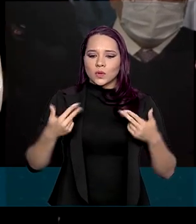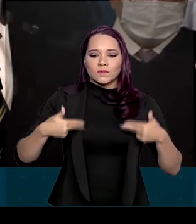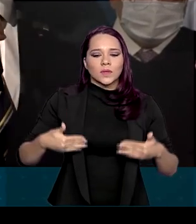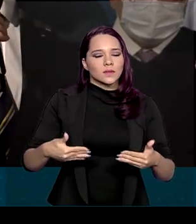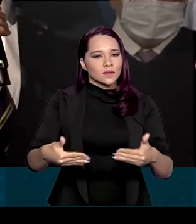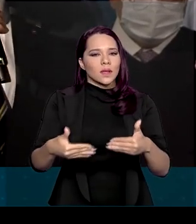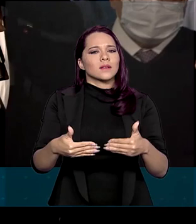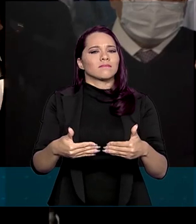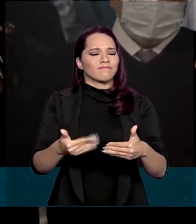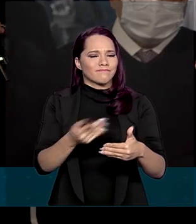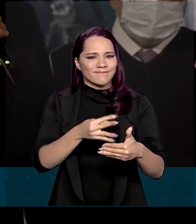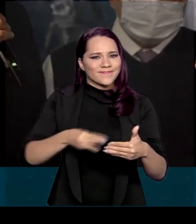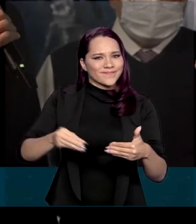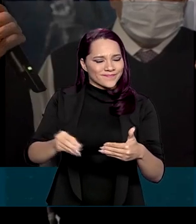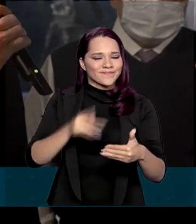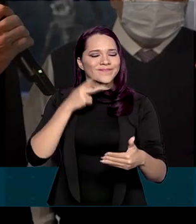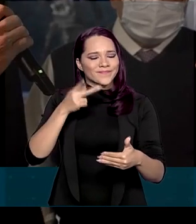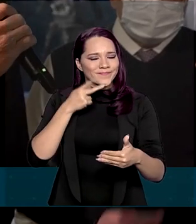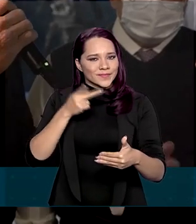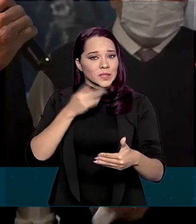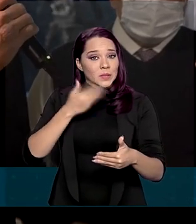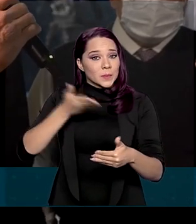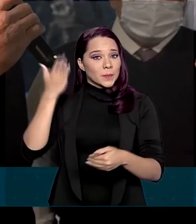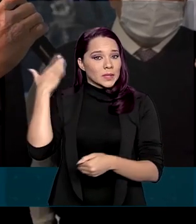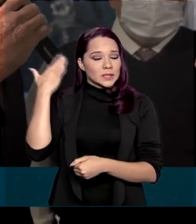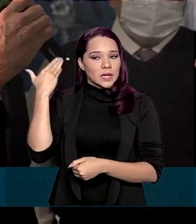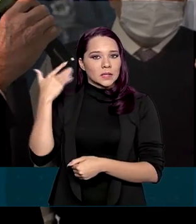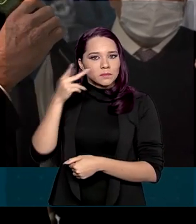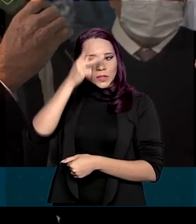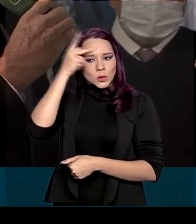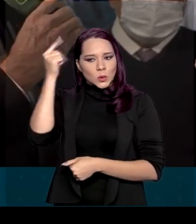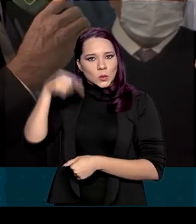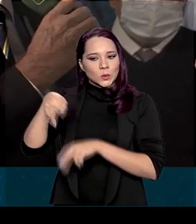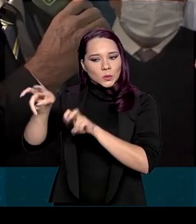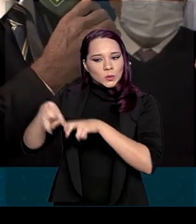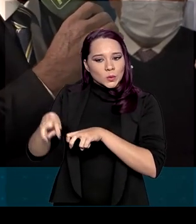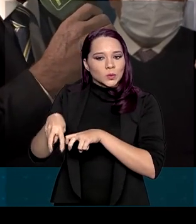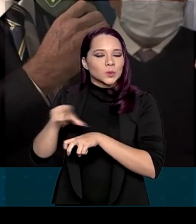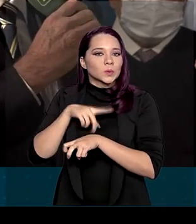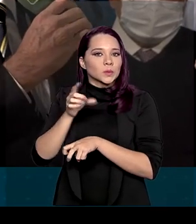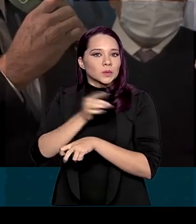fala muito. No passado, muitas vezes o homem do campo tinha medo de receber